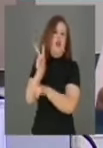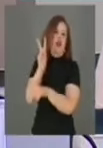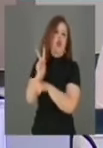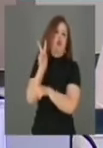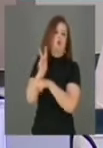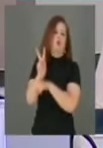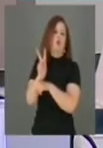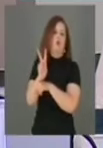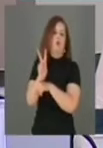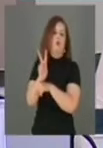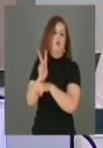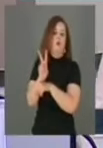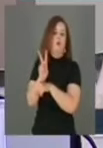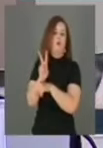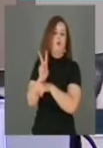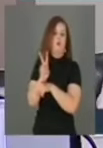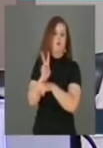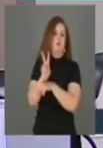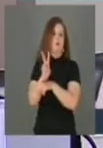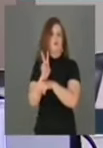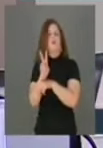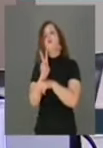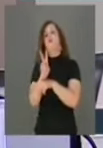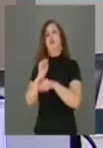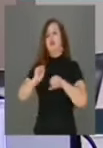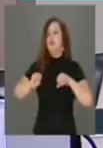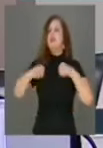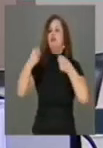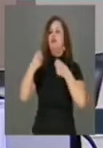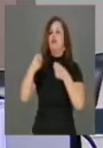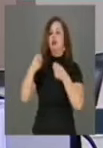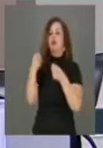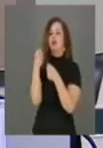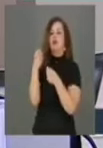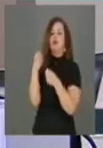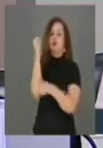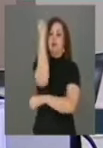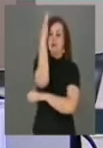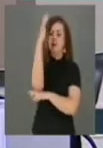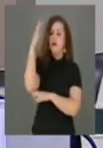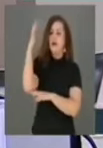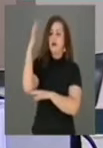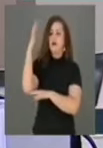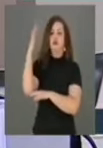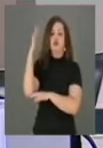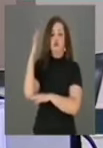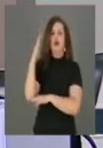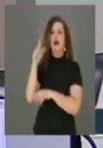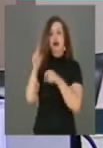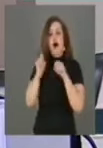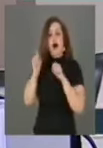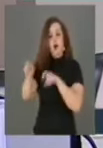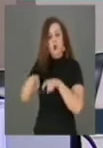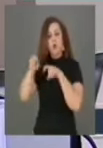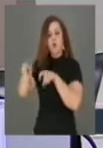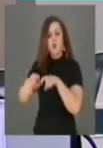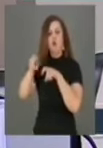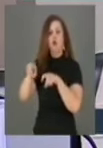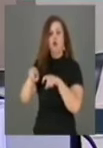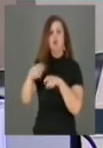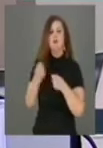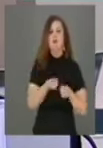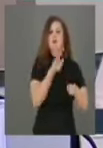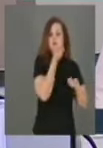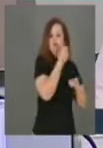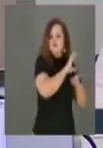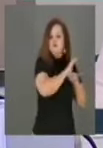vida, produzindo alimento que vai para a mesa dos brasileiros e brasileiras. Então, assim, hoje é muito triste a gente chegar em pleno